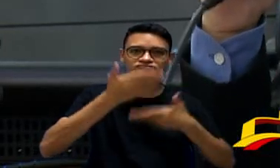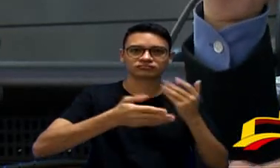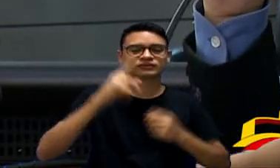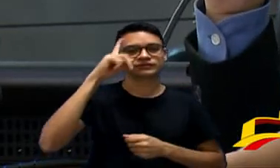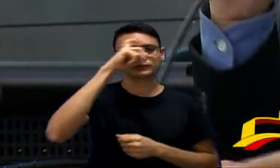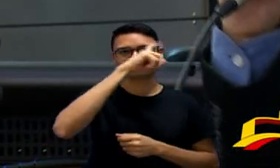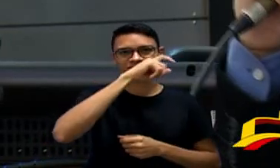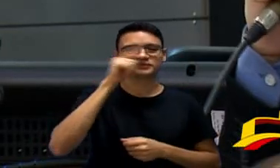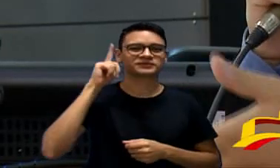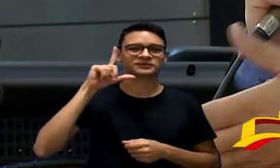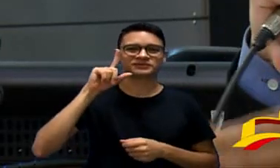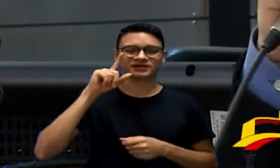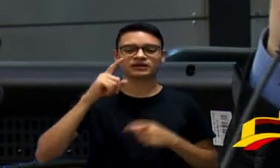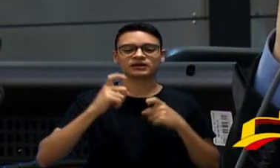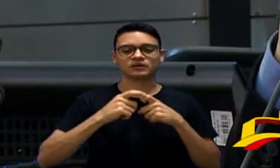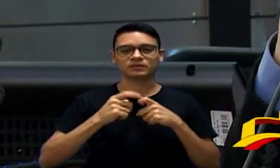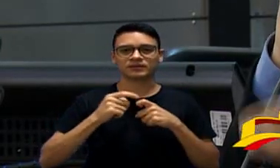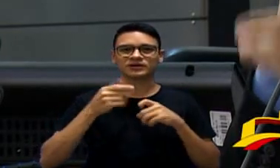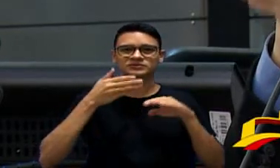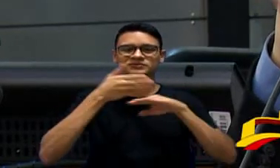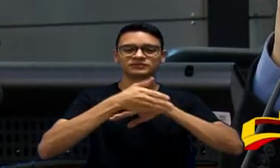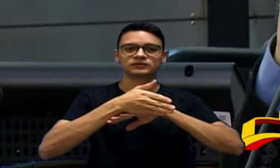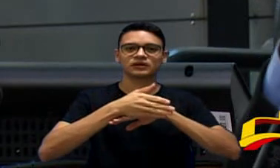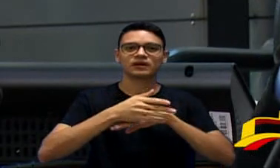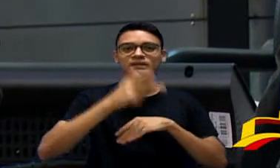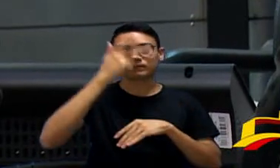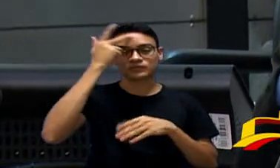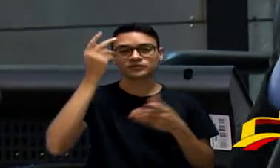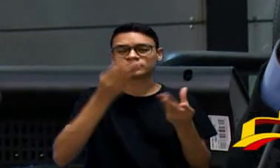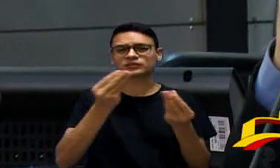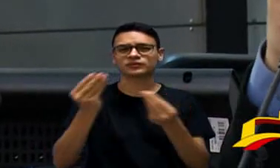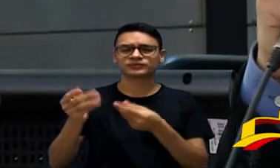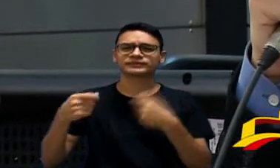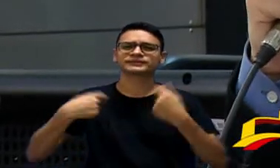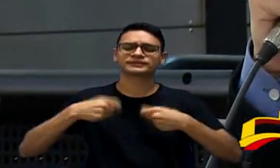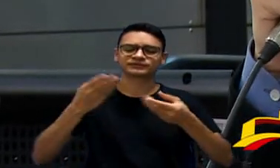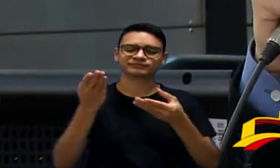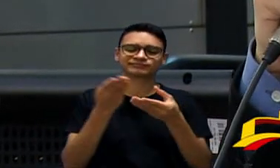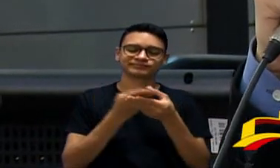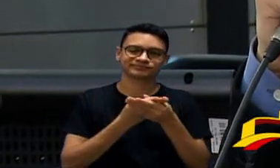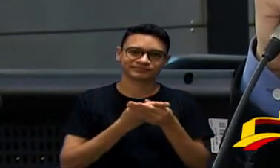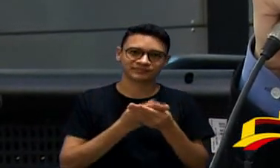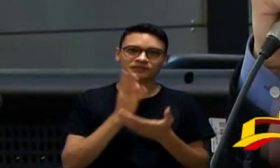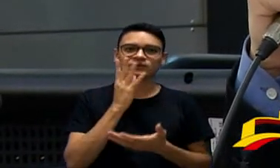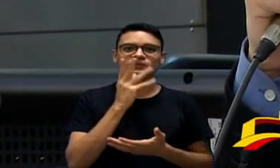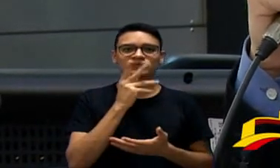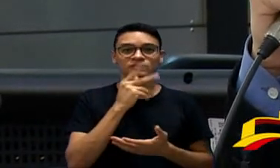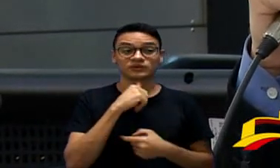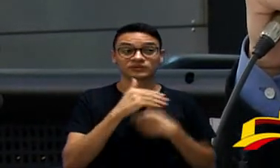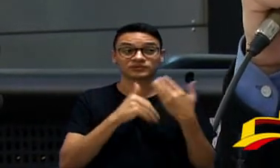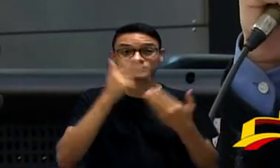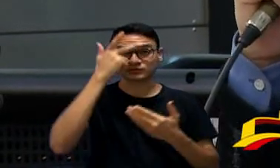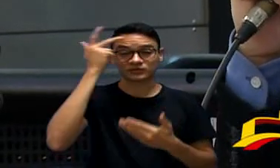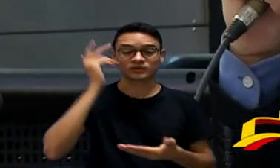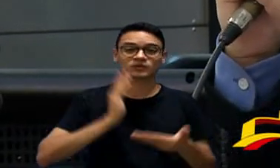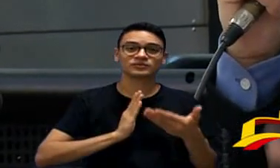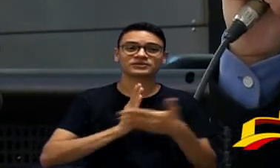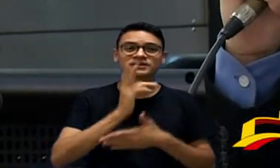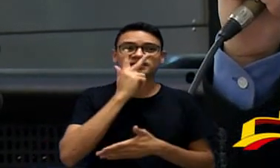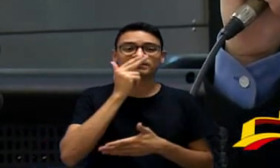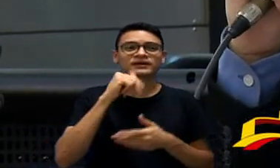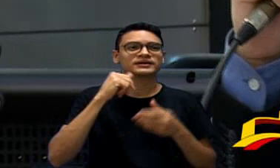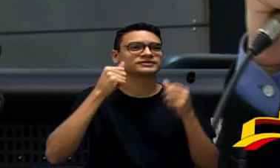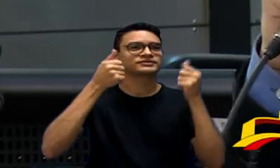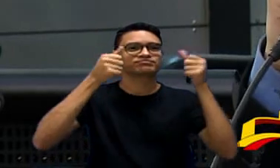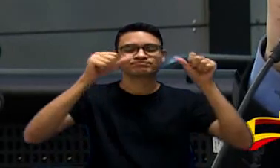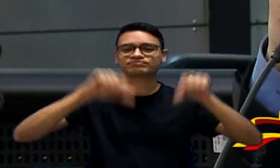porque... Não, então, a pessoa tem que entrar com processo judicial, demora. Aí, quando a pessoa consegue, a pessoa está mais debilitada do que